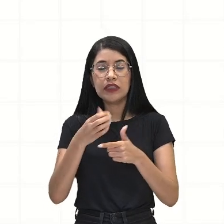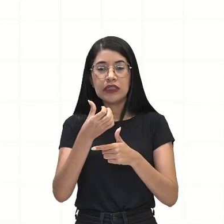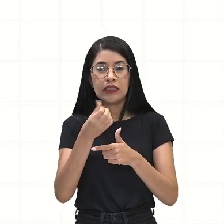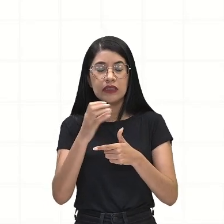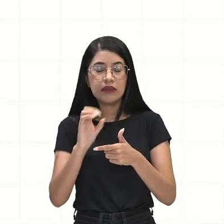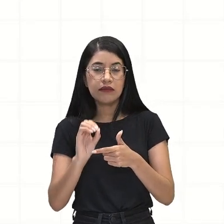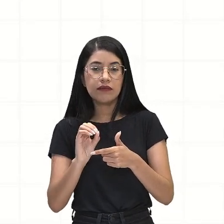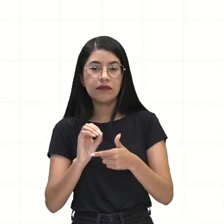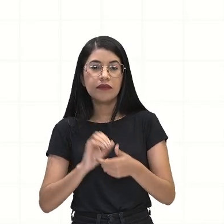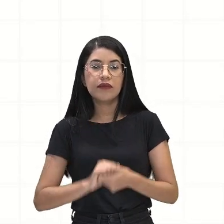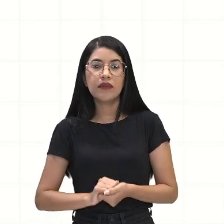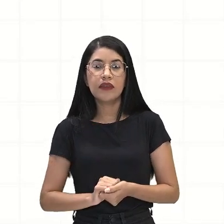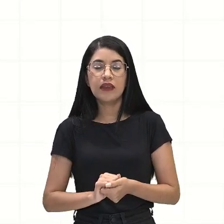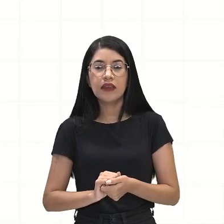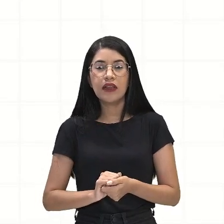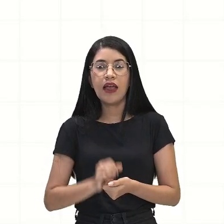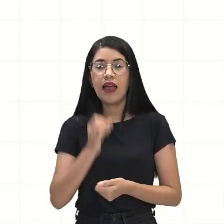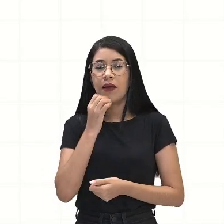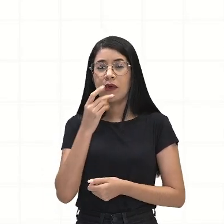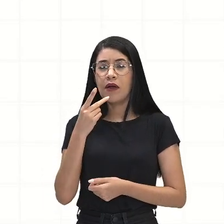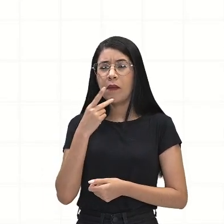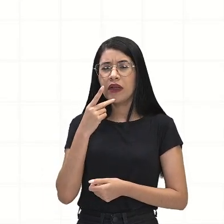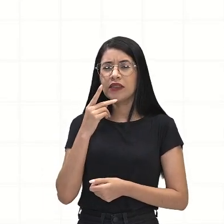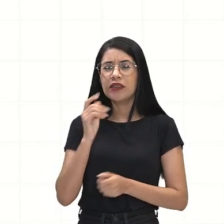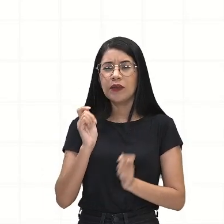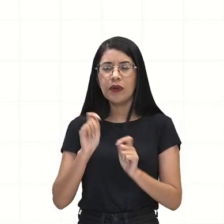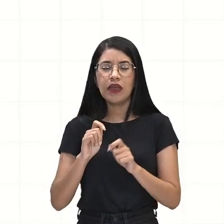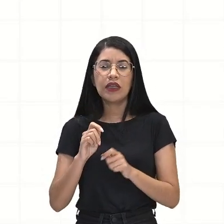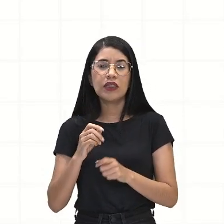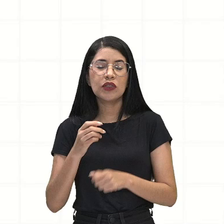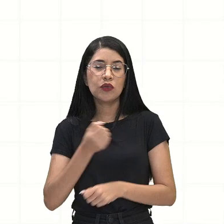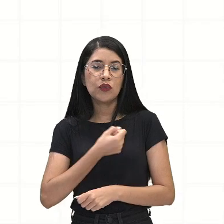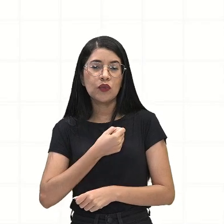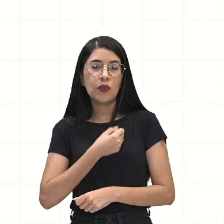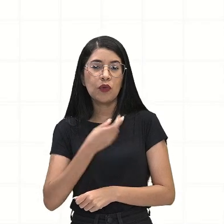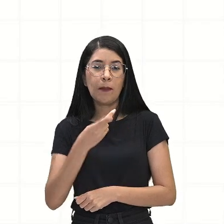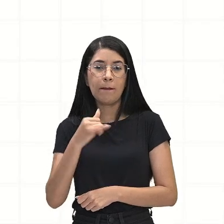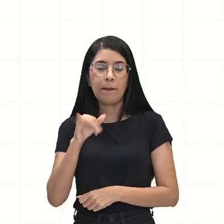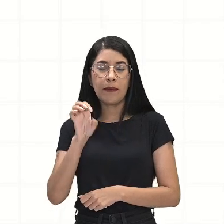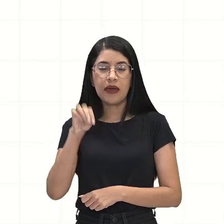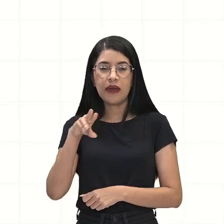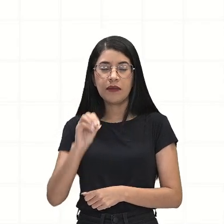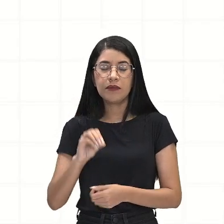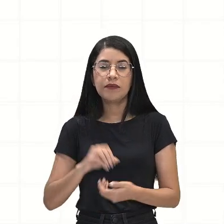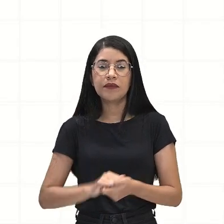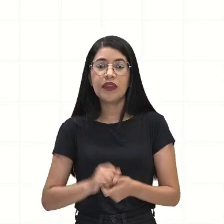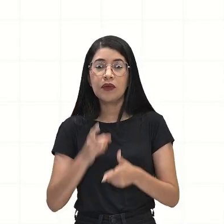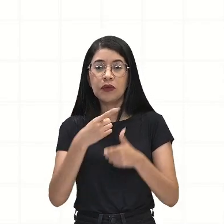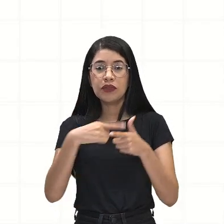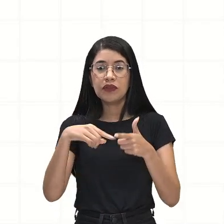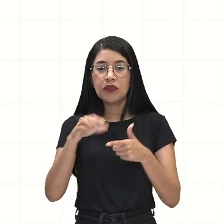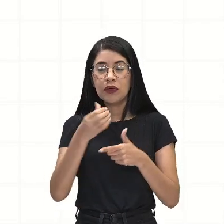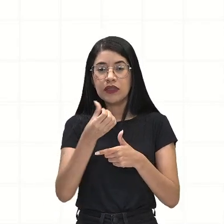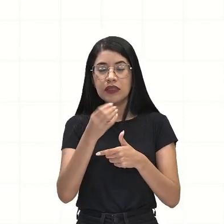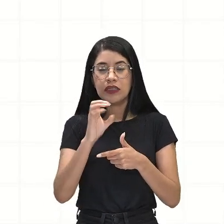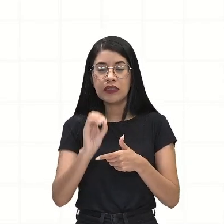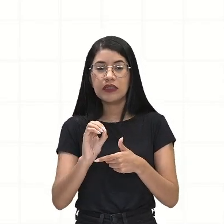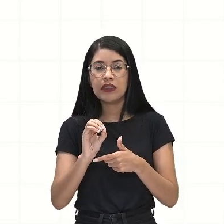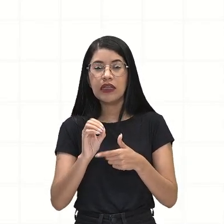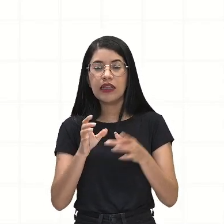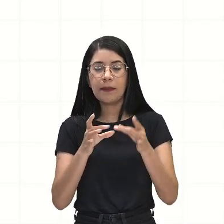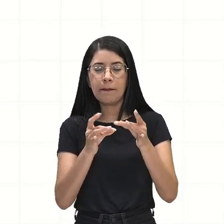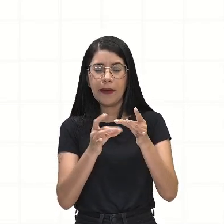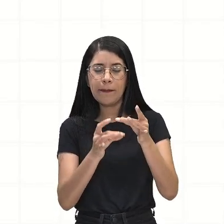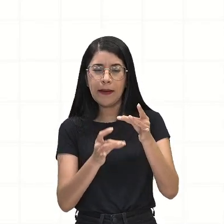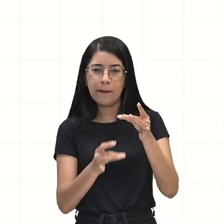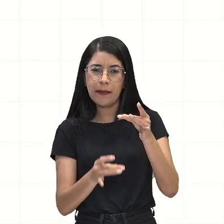de 60, determine a probabilidade que ele seja primo. Então, os divisores de 60, se a gente listar esses